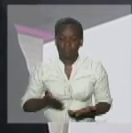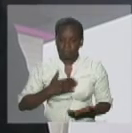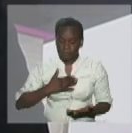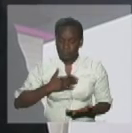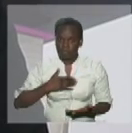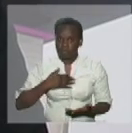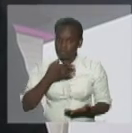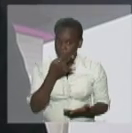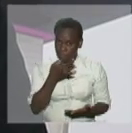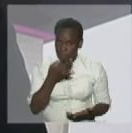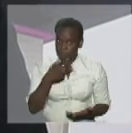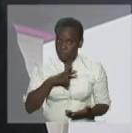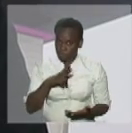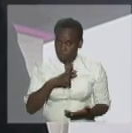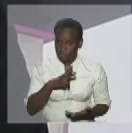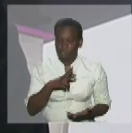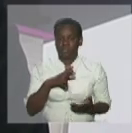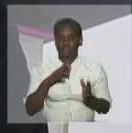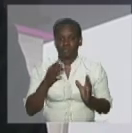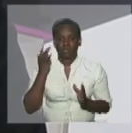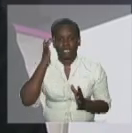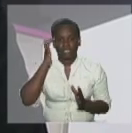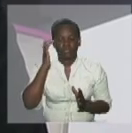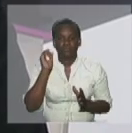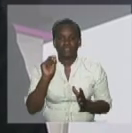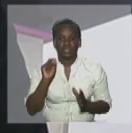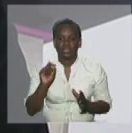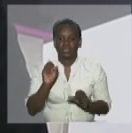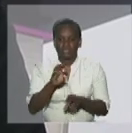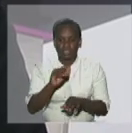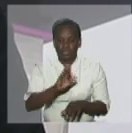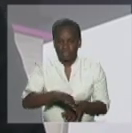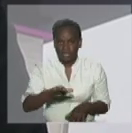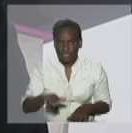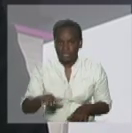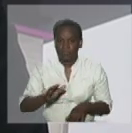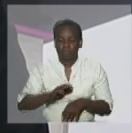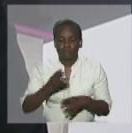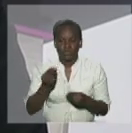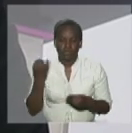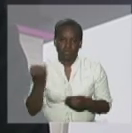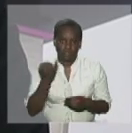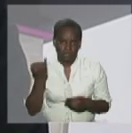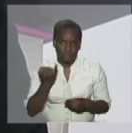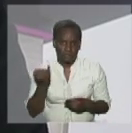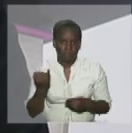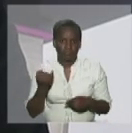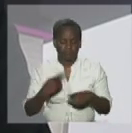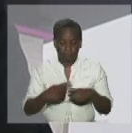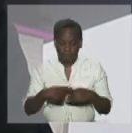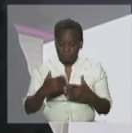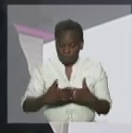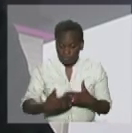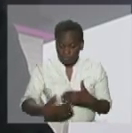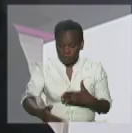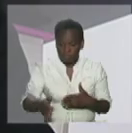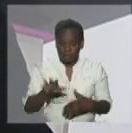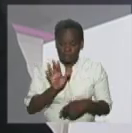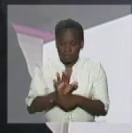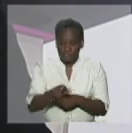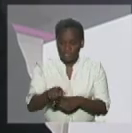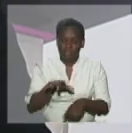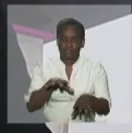a minha visão particular disso, eu acho assim, a educação infantil eu acho que é muito, muito importante. Porque a partir daí você